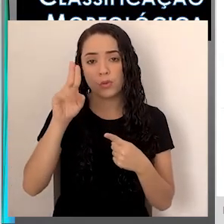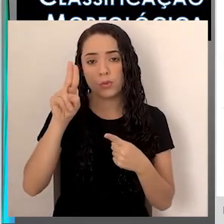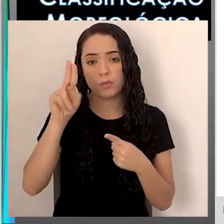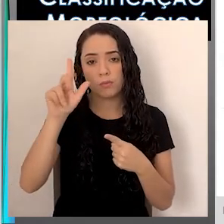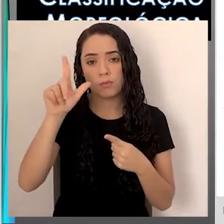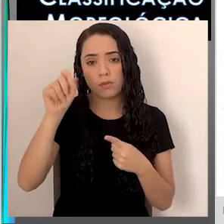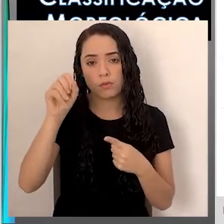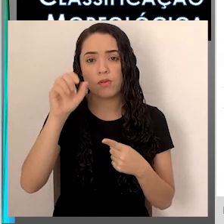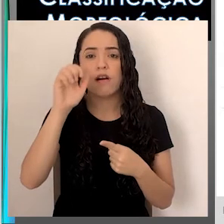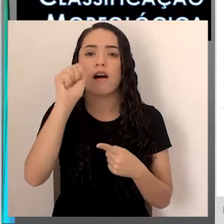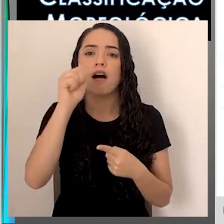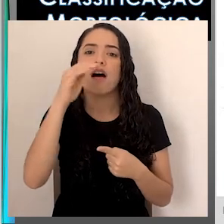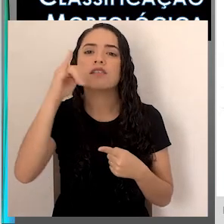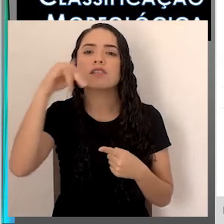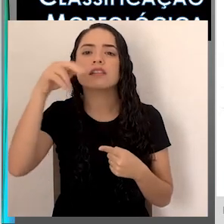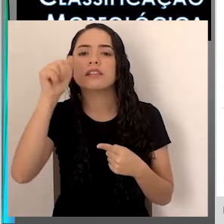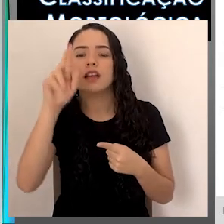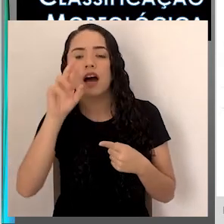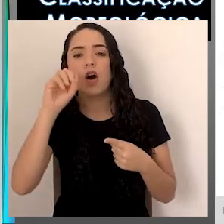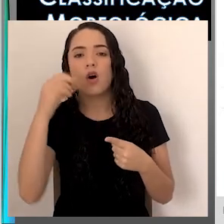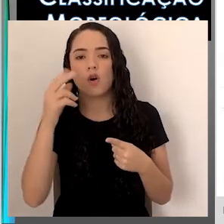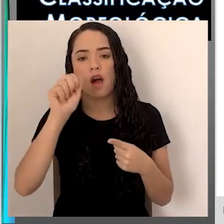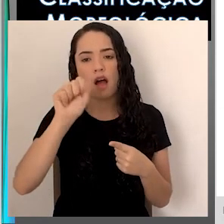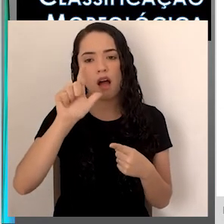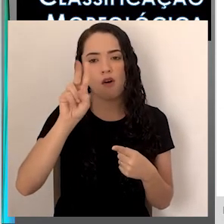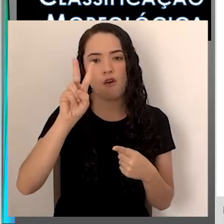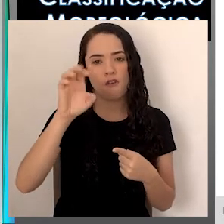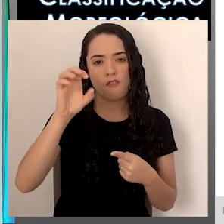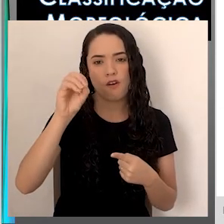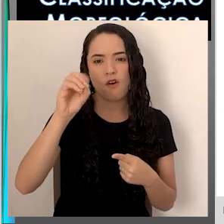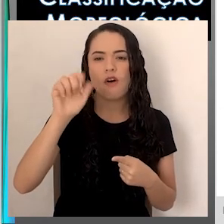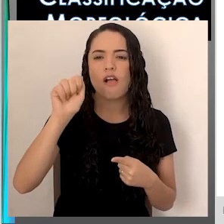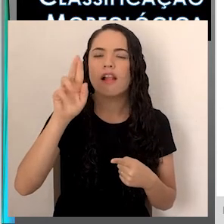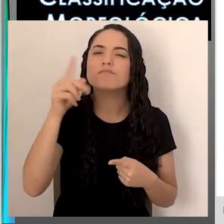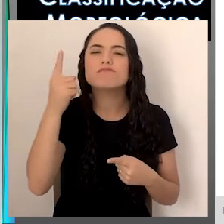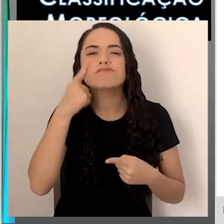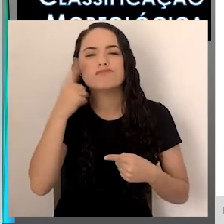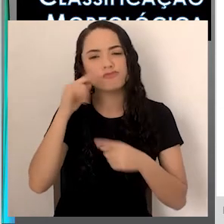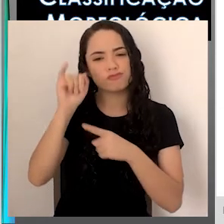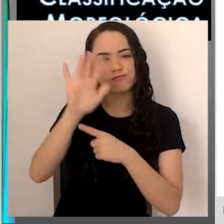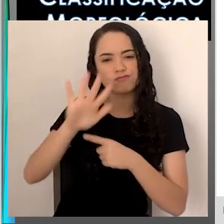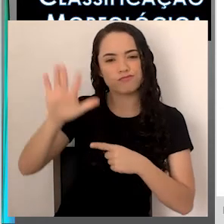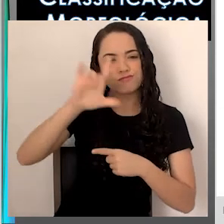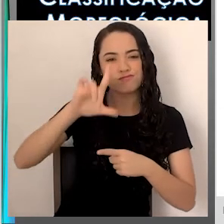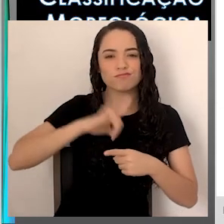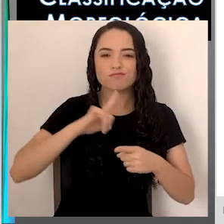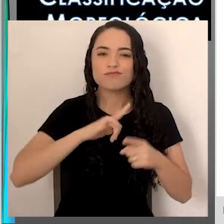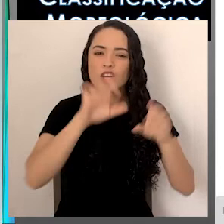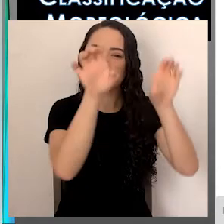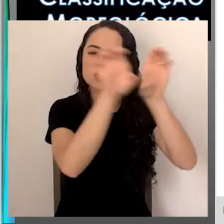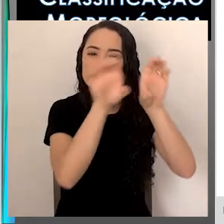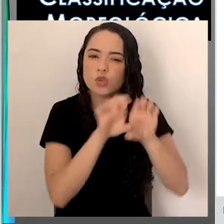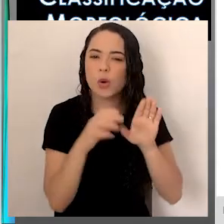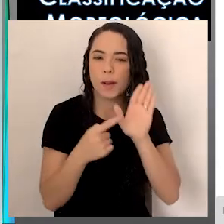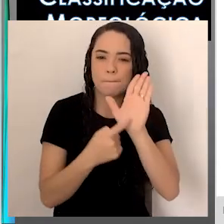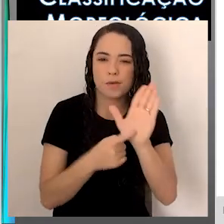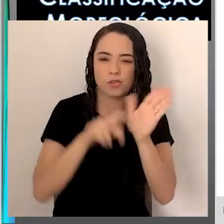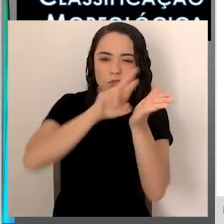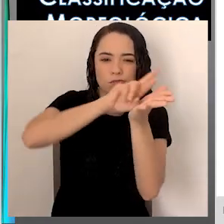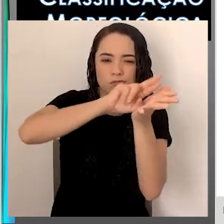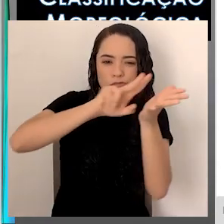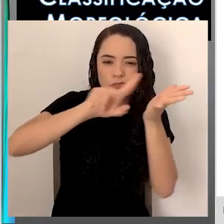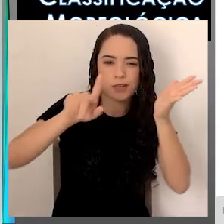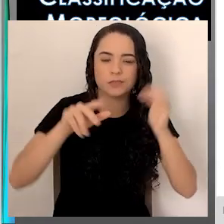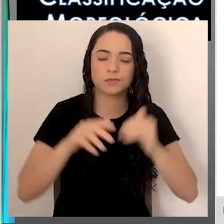túbulo acinar ou túbulo alveolar. Nesta imagem, pode-se ver mais detalhadamente os tipos de arranjos estruturais